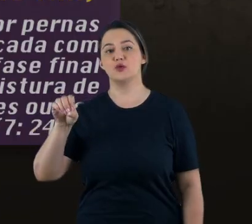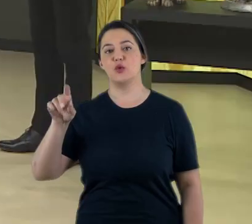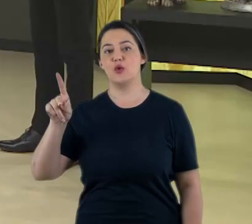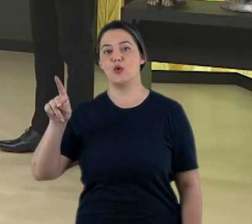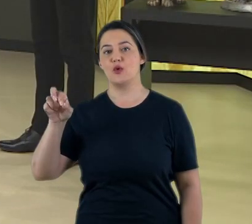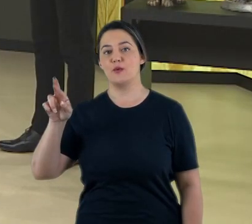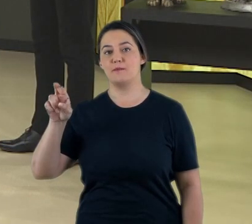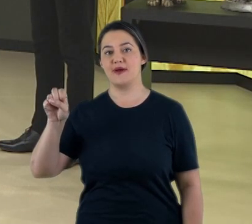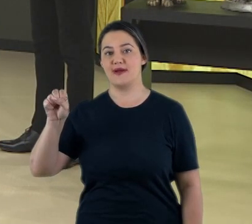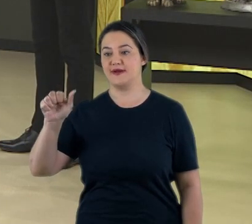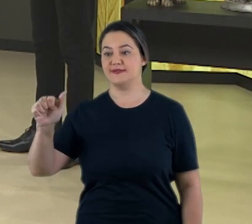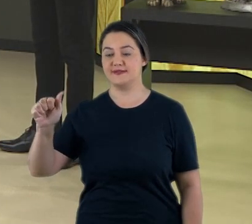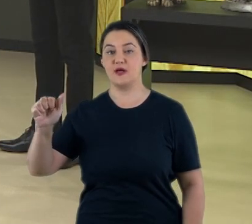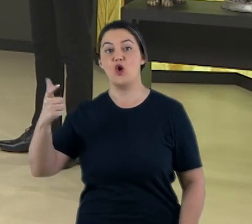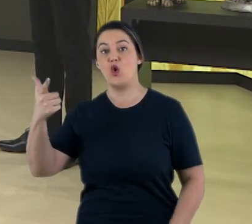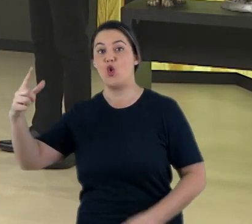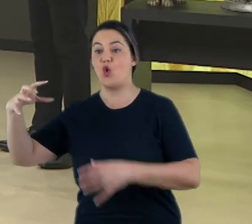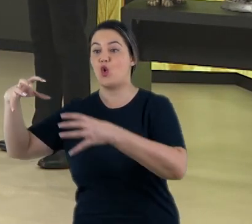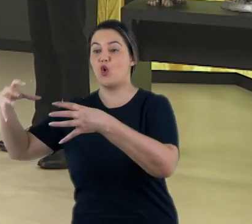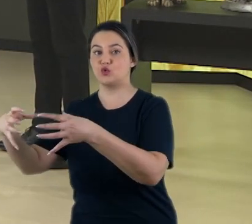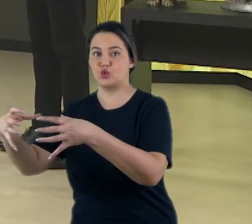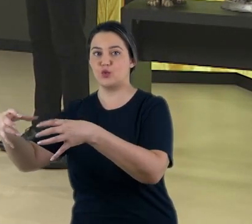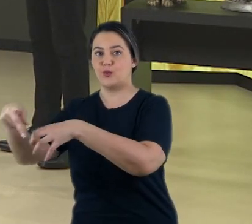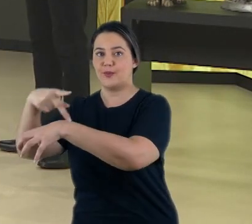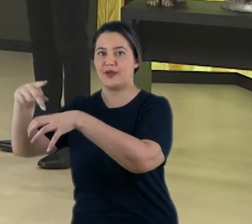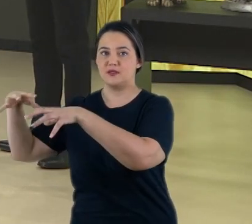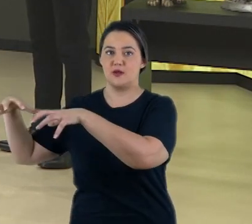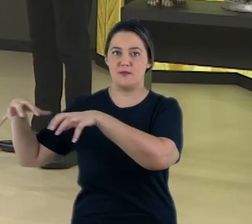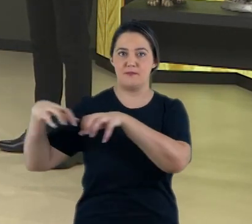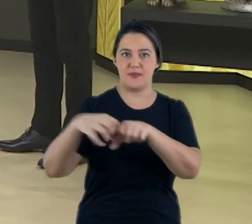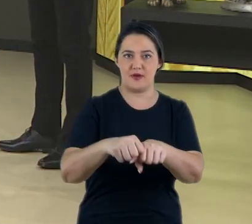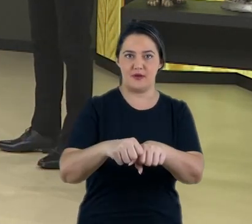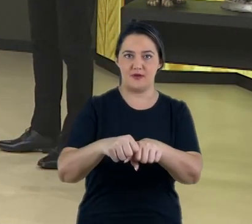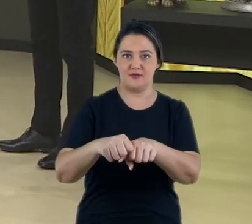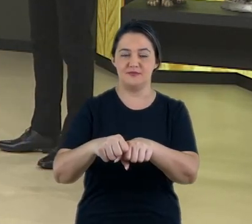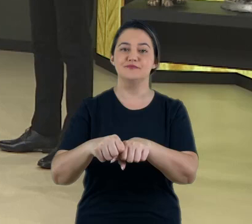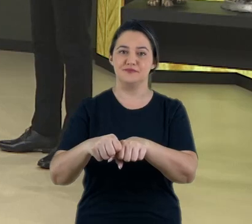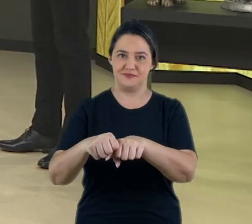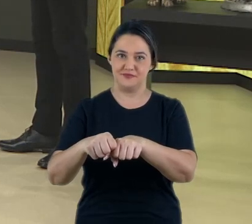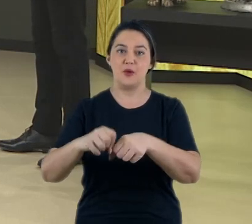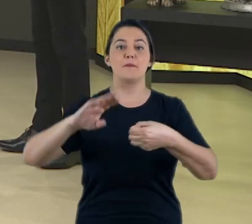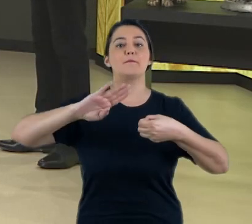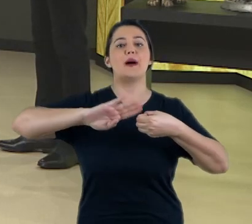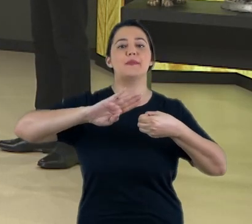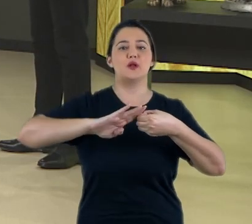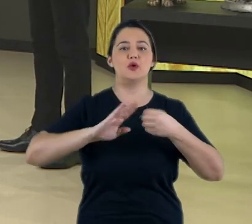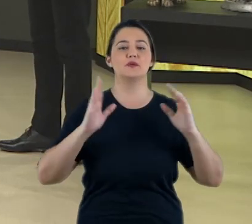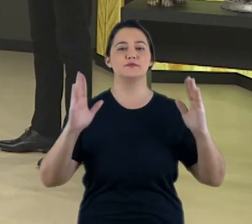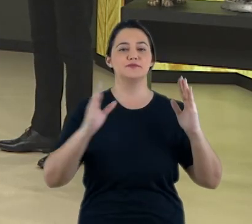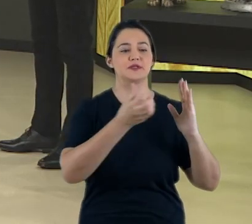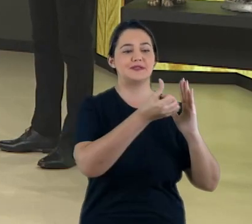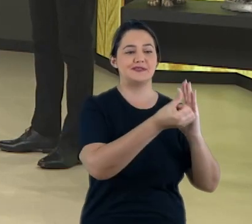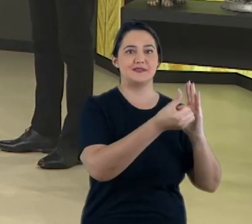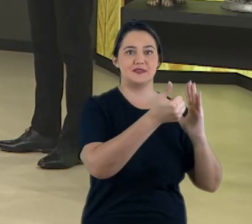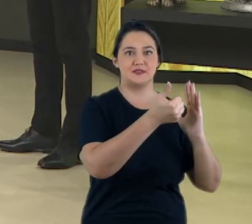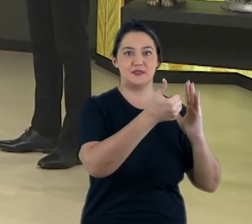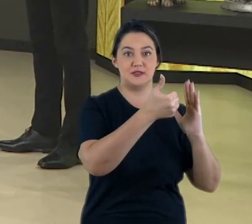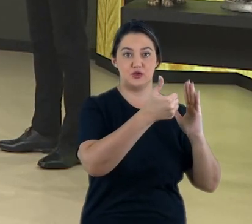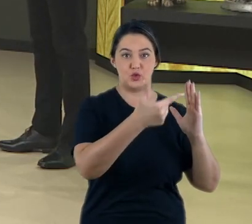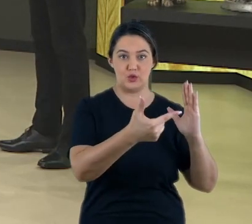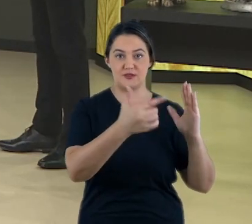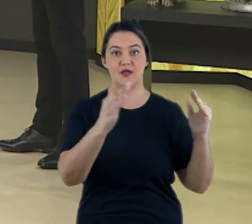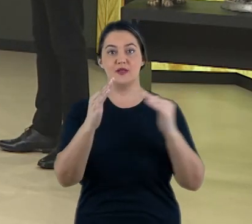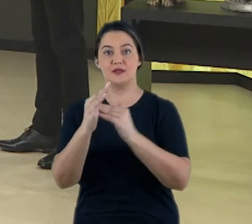A Babilônia, que era a cabeça de ouro, também o leão com asas, era a Babilônia, que vai desde 612